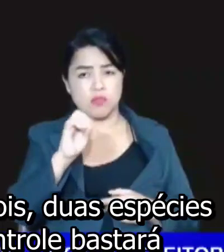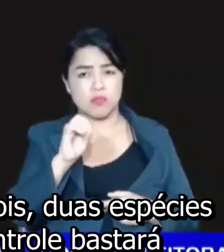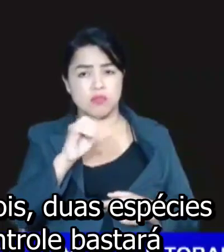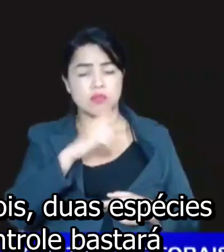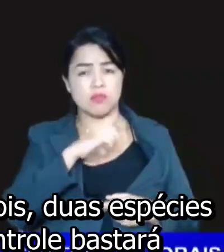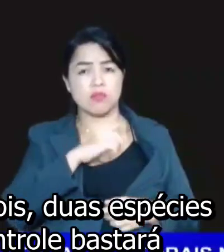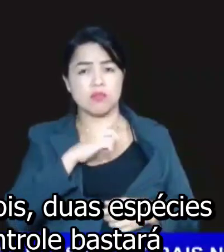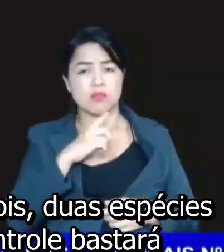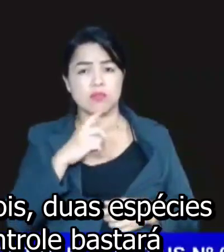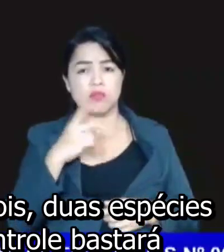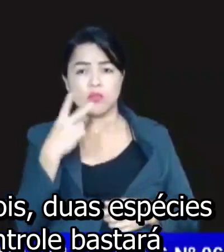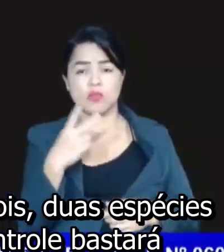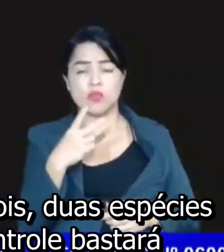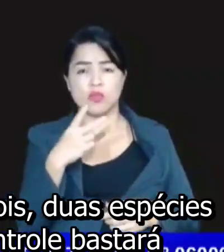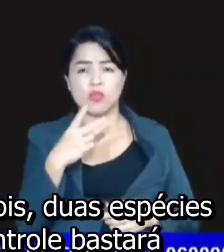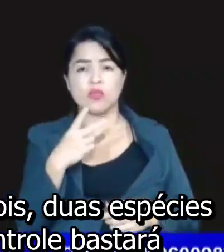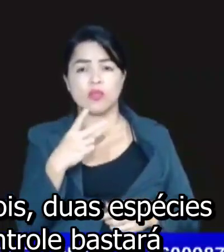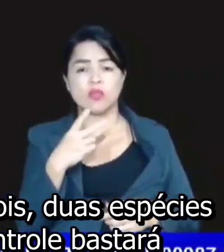duas